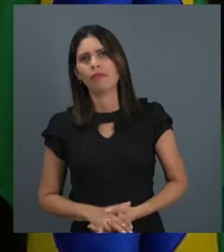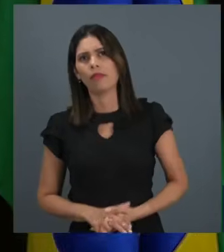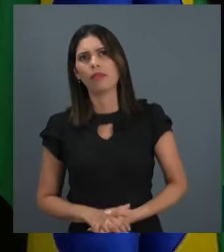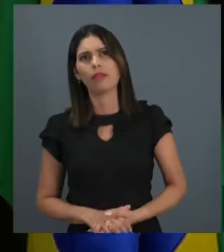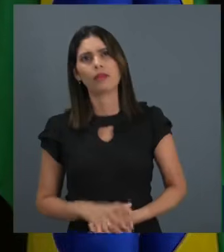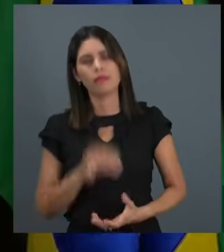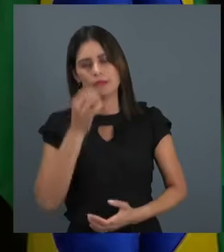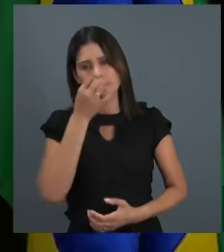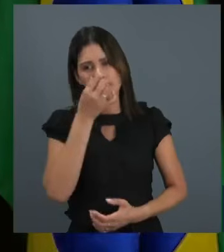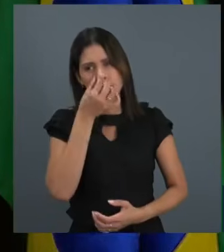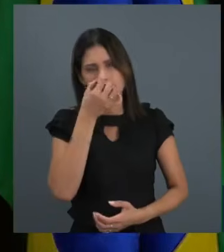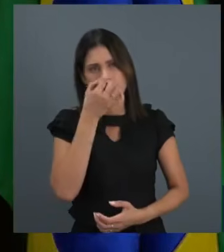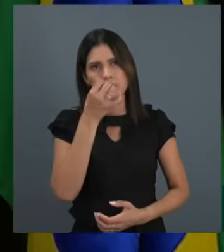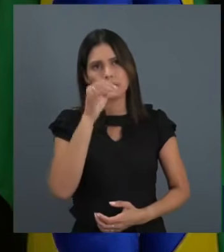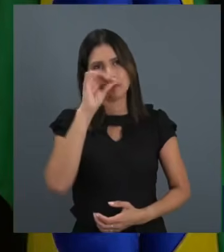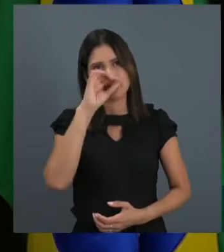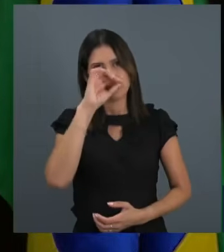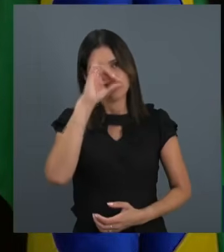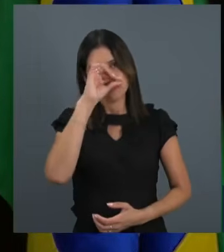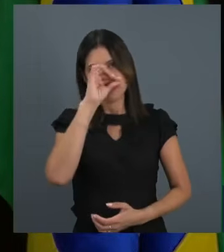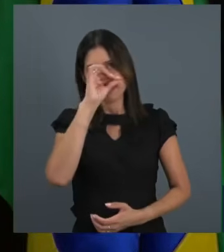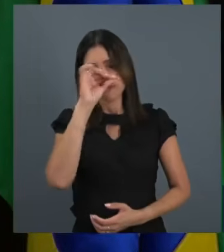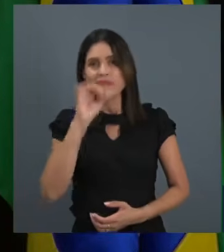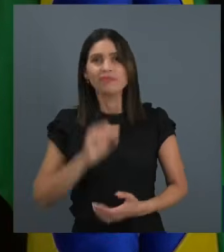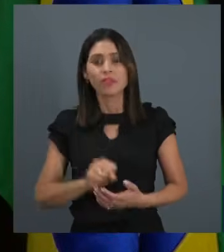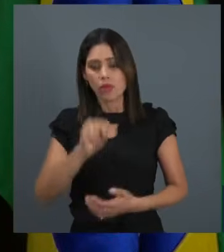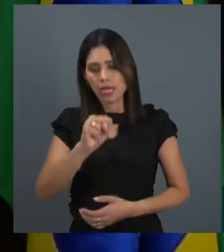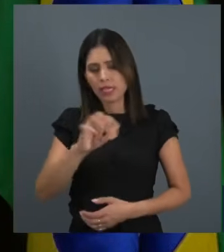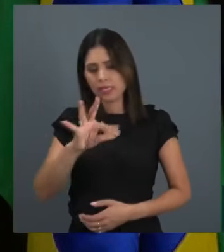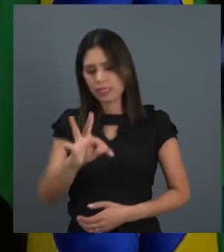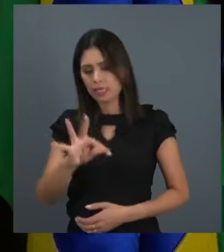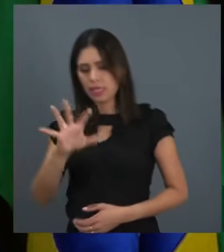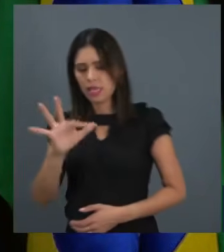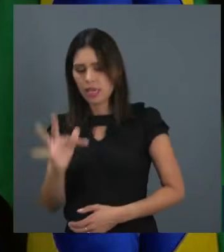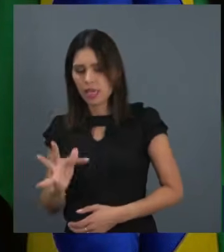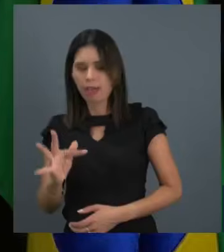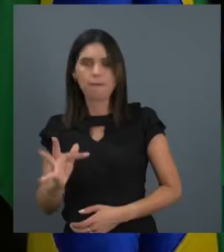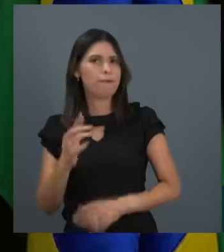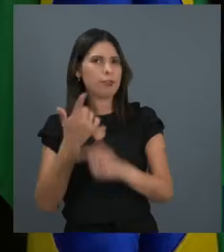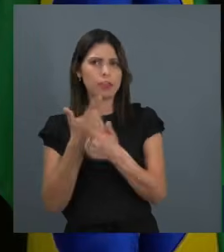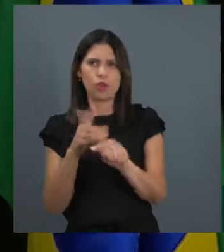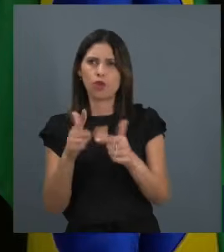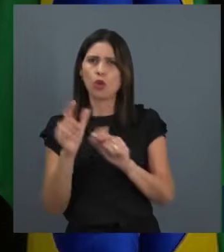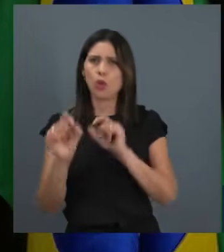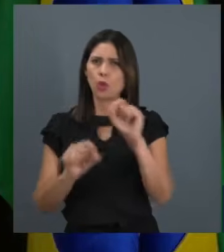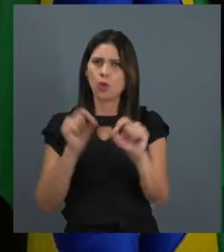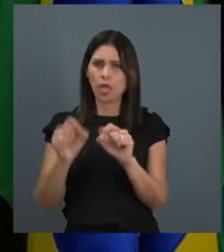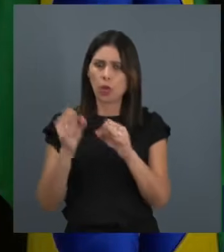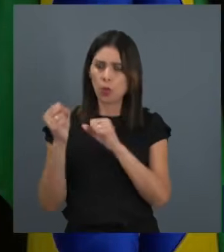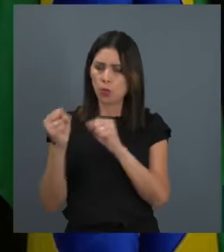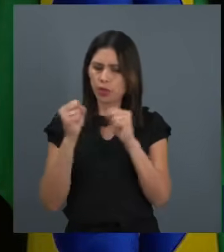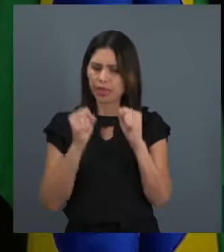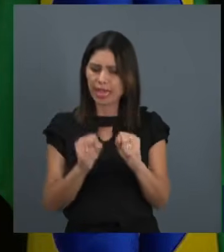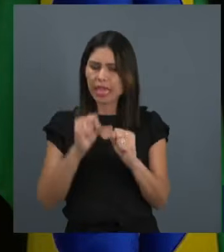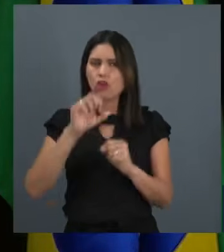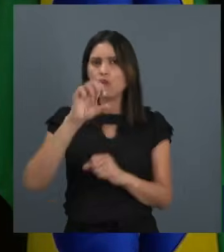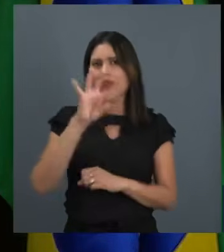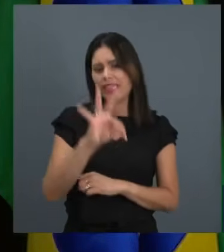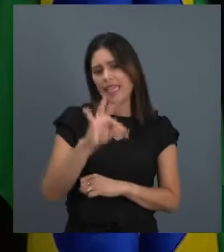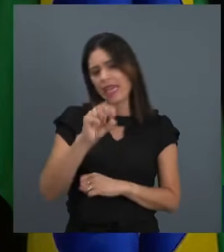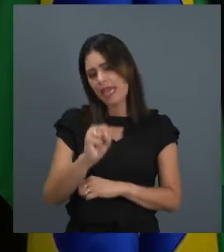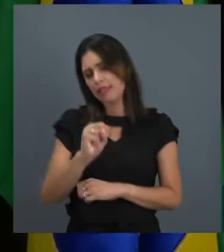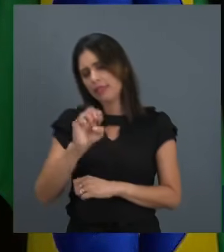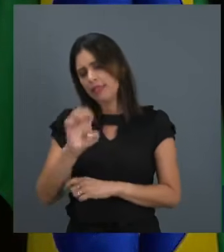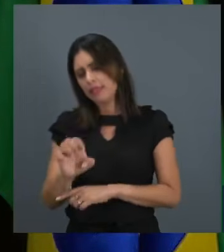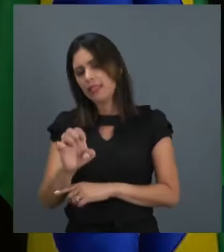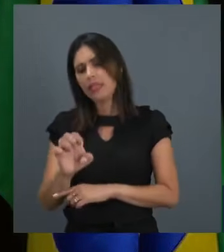Meu Jesus. O STF não tem o poder constitucional de ingerir no TSE e muito